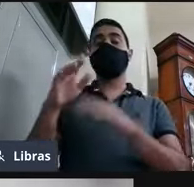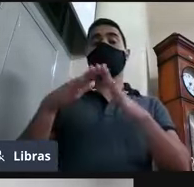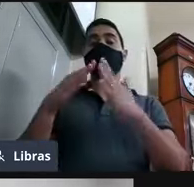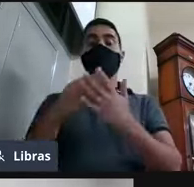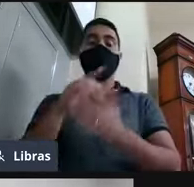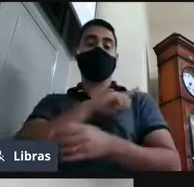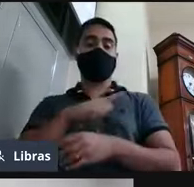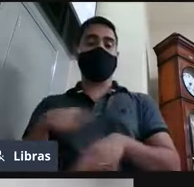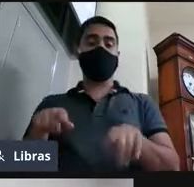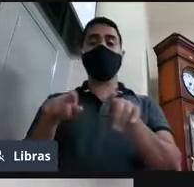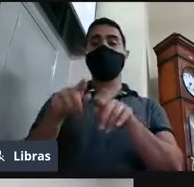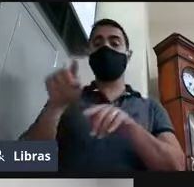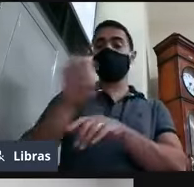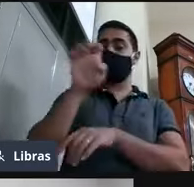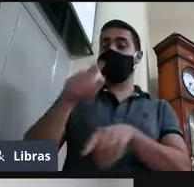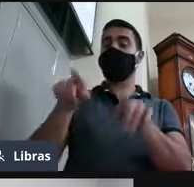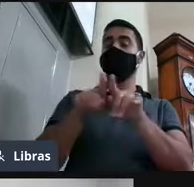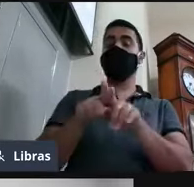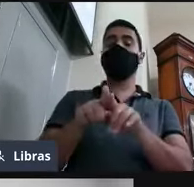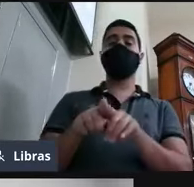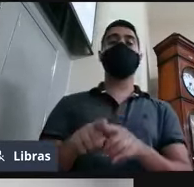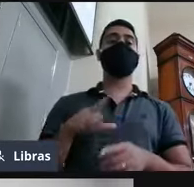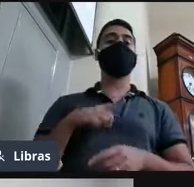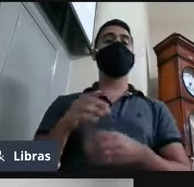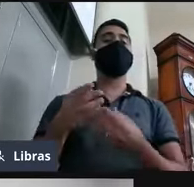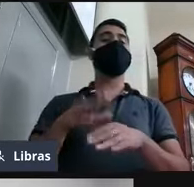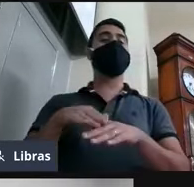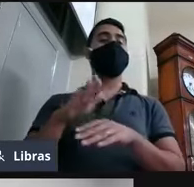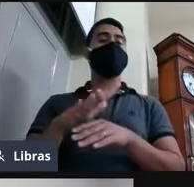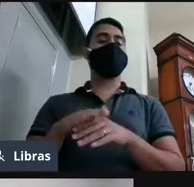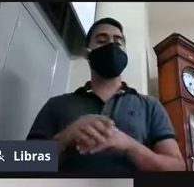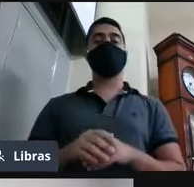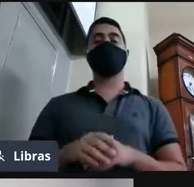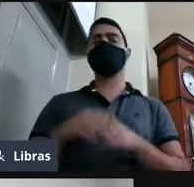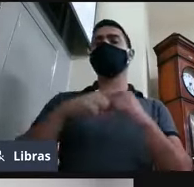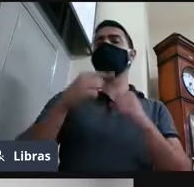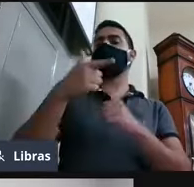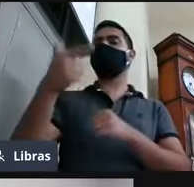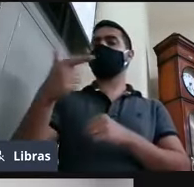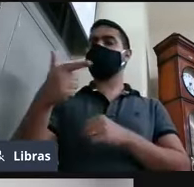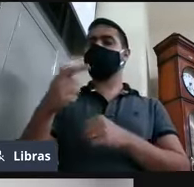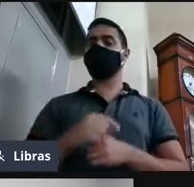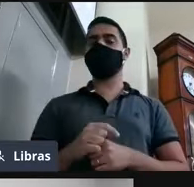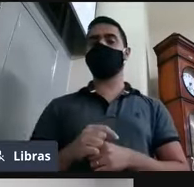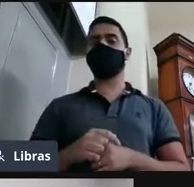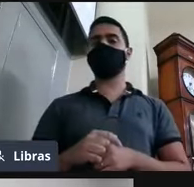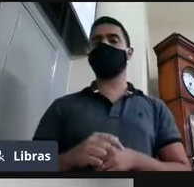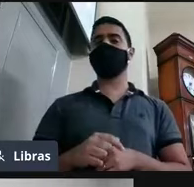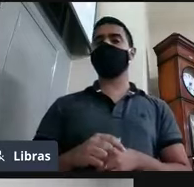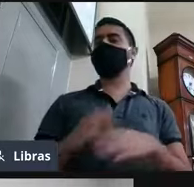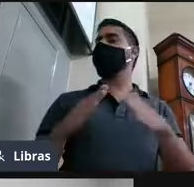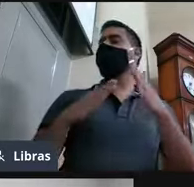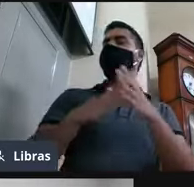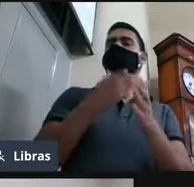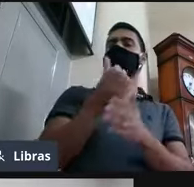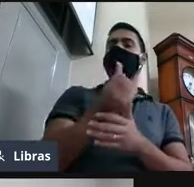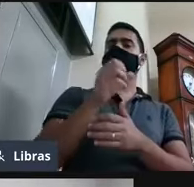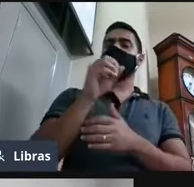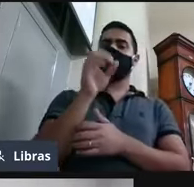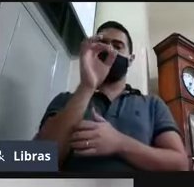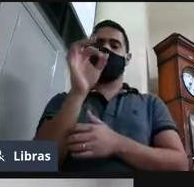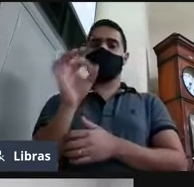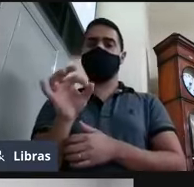governo do Estado envia mais recursos para o Fundeb. Artigo 22 do Fundeb. Pelo menos 60% dos recursos anuais